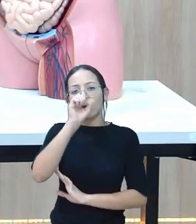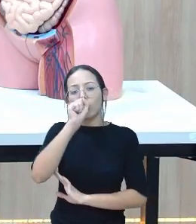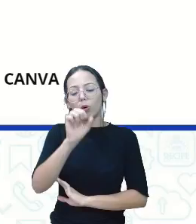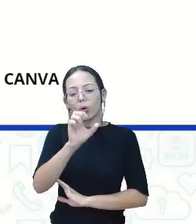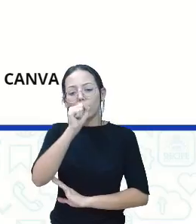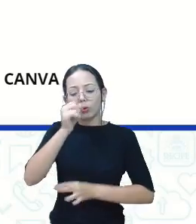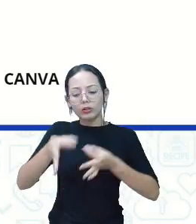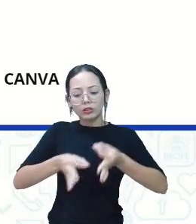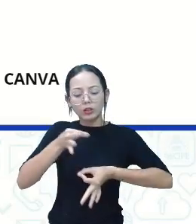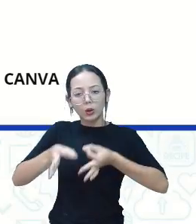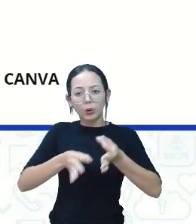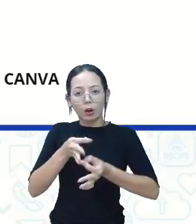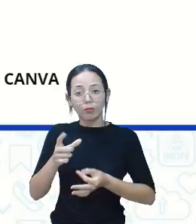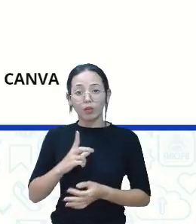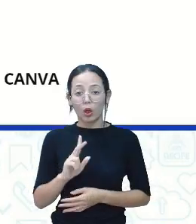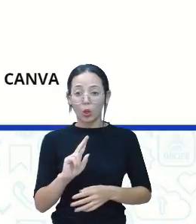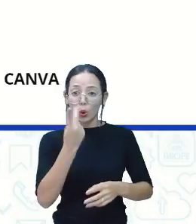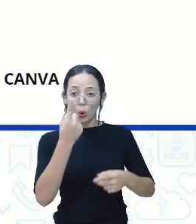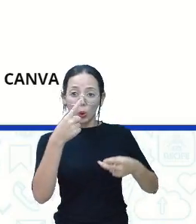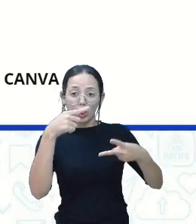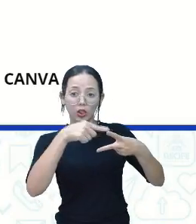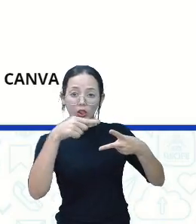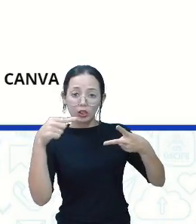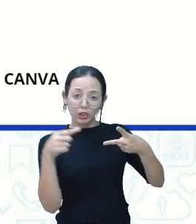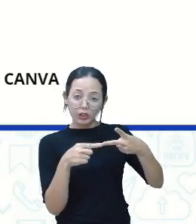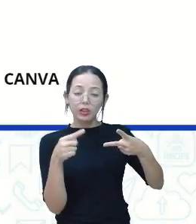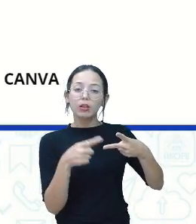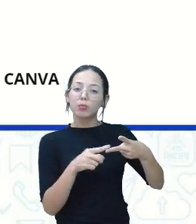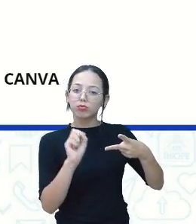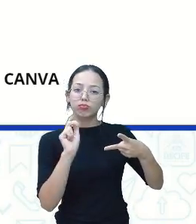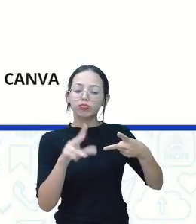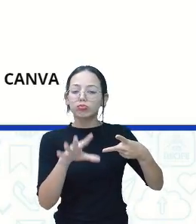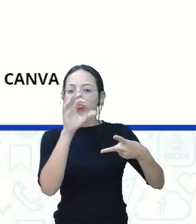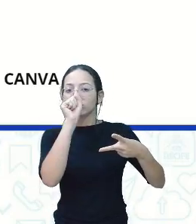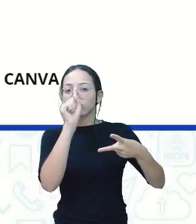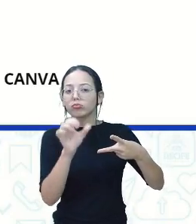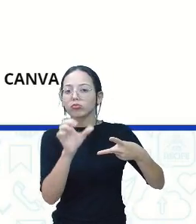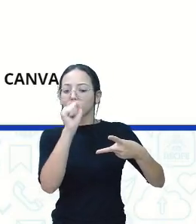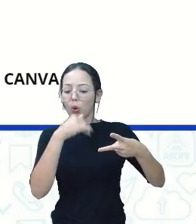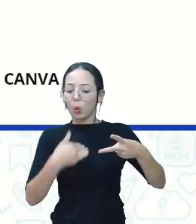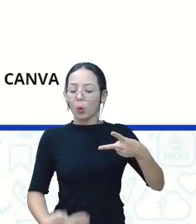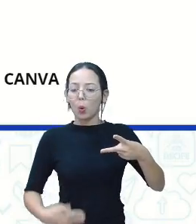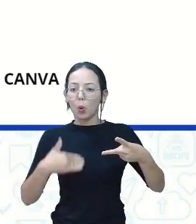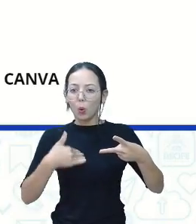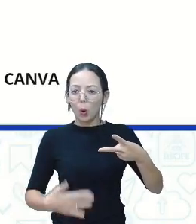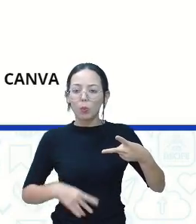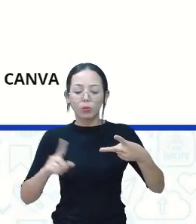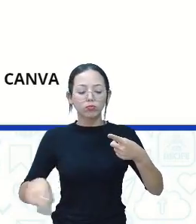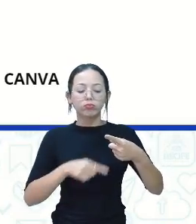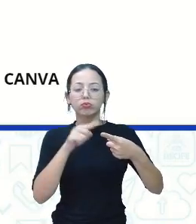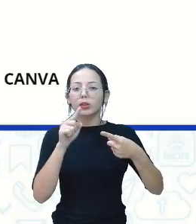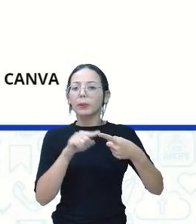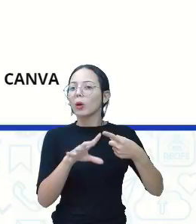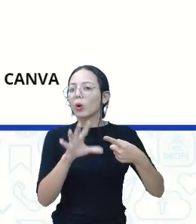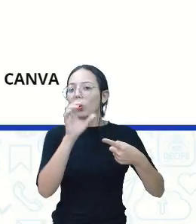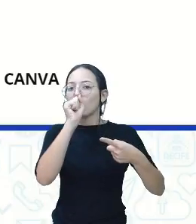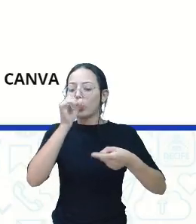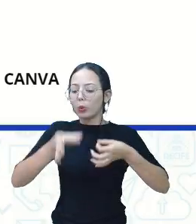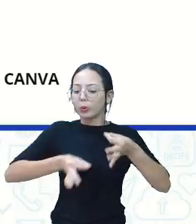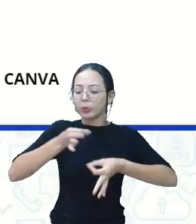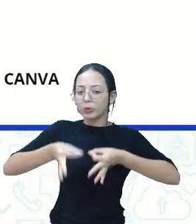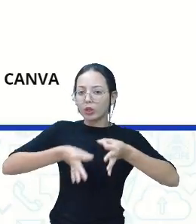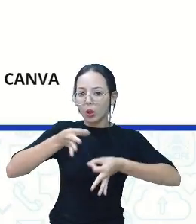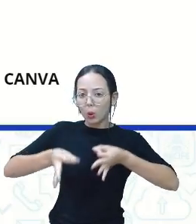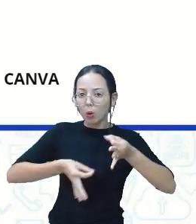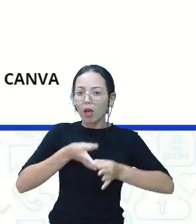celular. Então, há dois tipos de processo de respiração realizados pelo corpo humano, que é a respiração